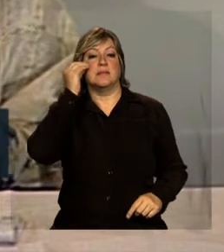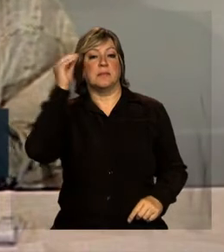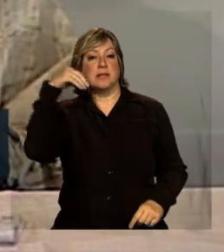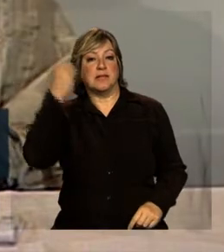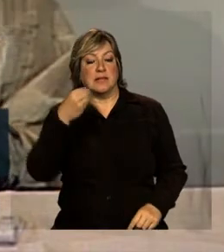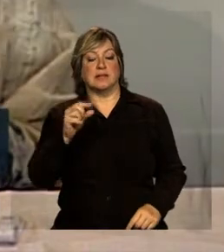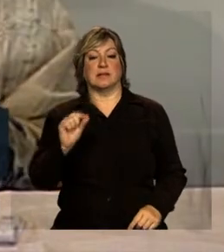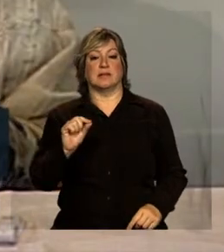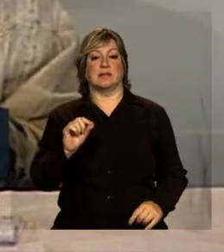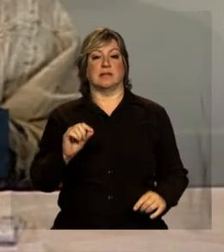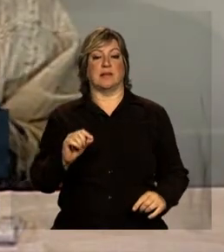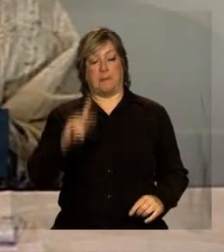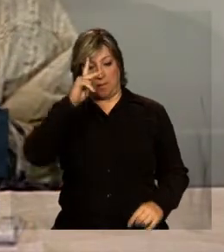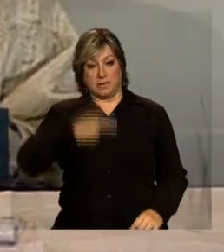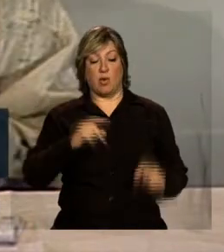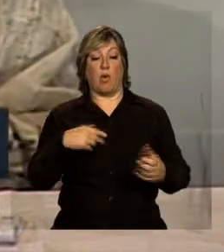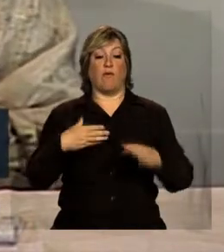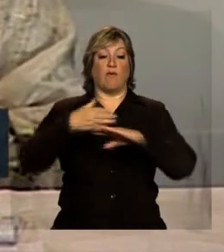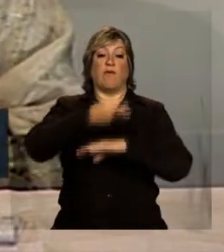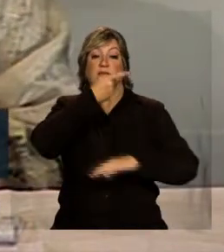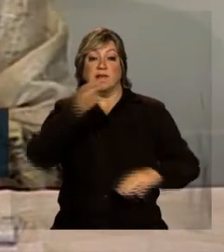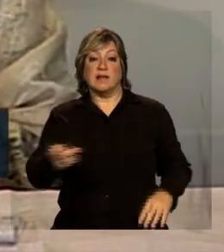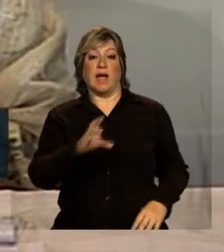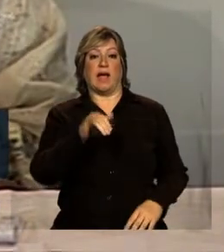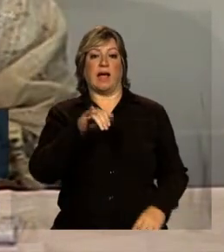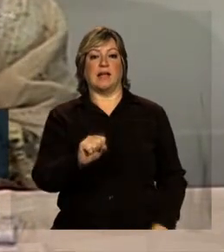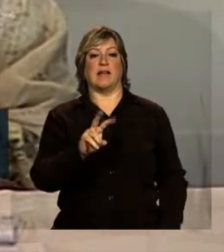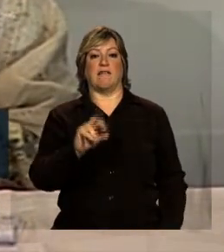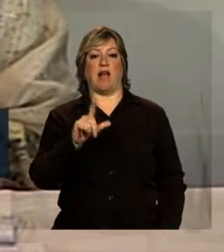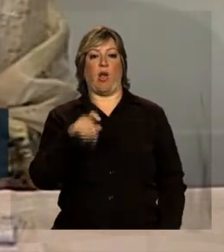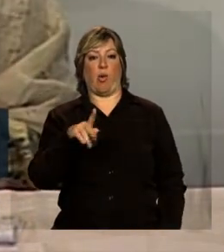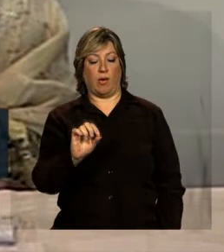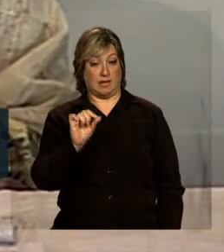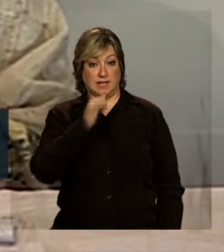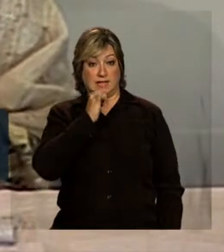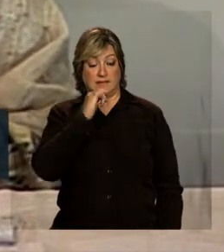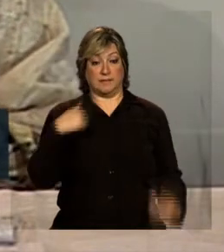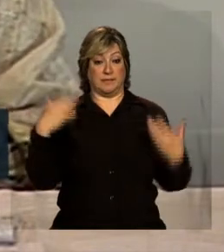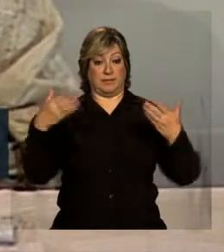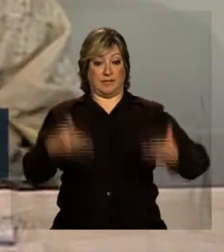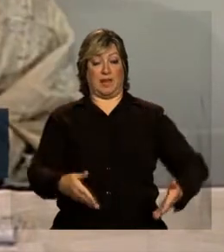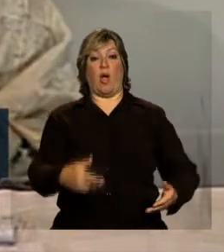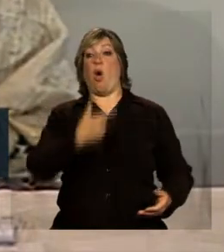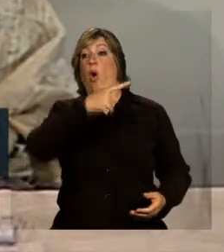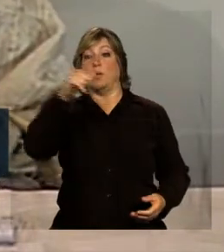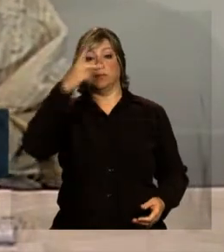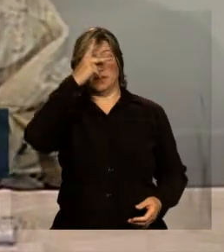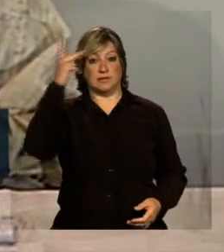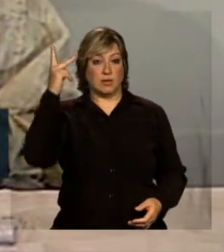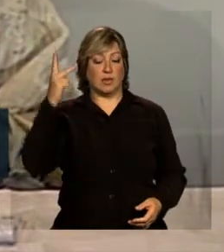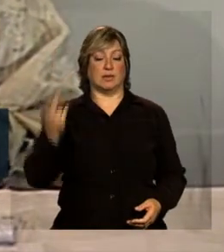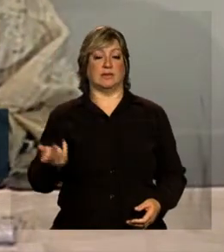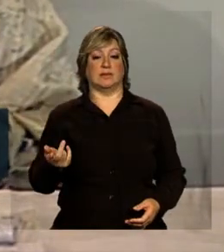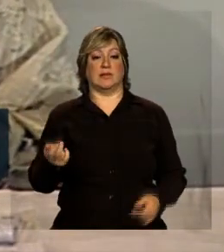ao visitar o Cais do Valongo, por exemplo. É impossível, outras pessoas aqui que